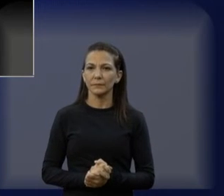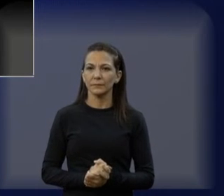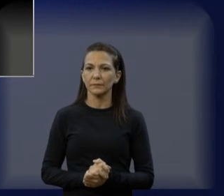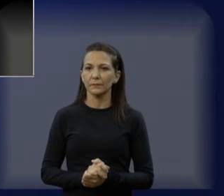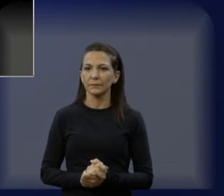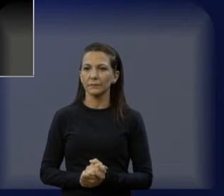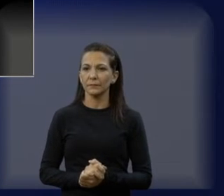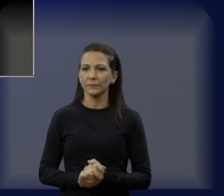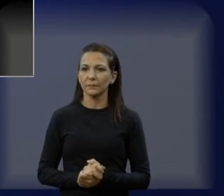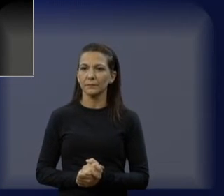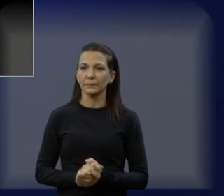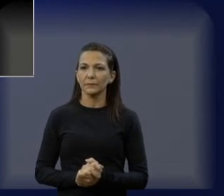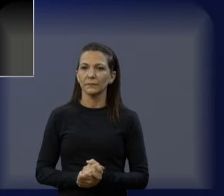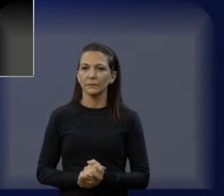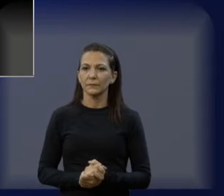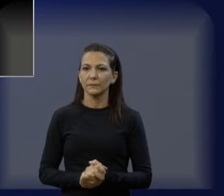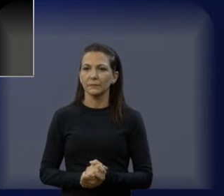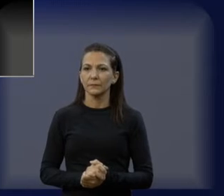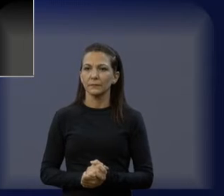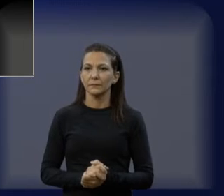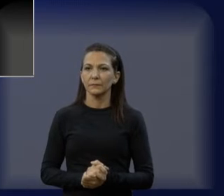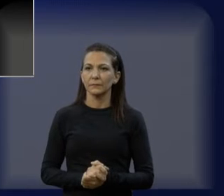E aí